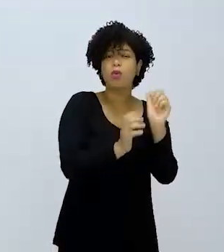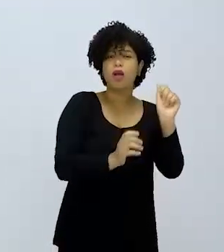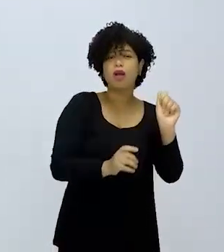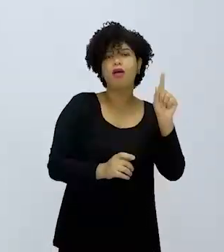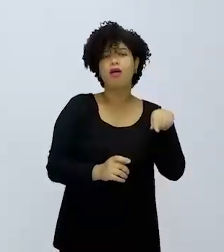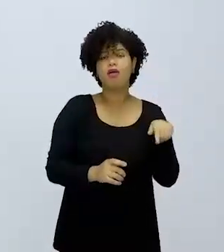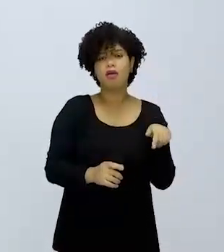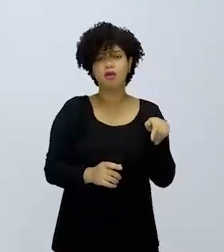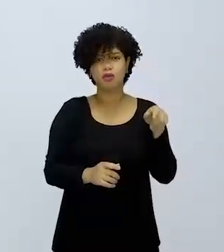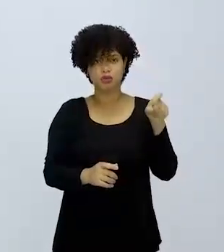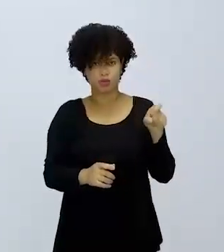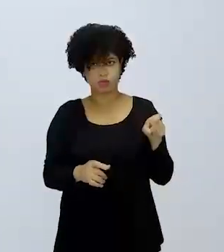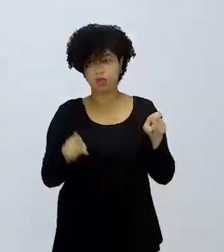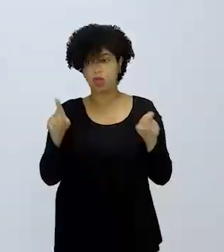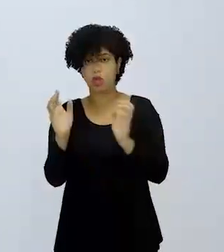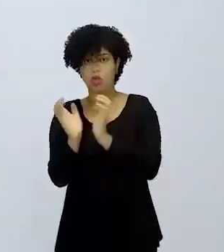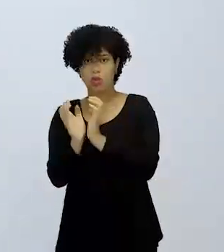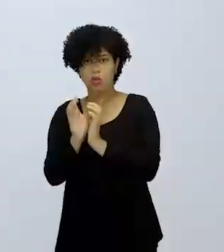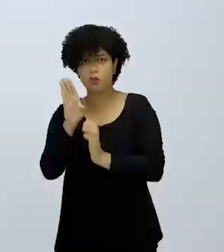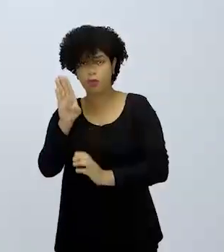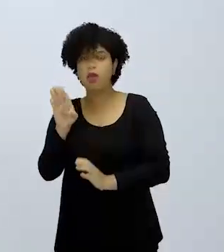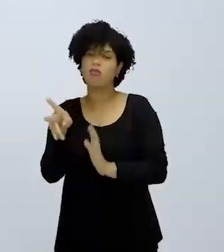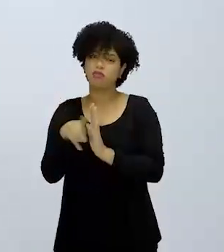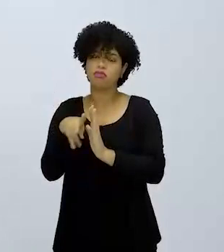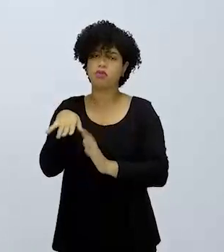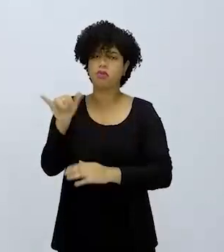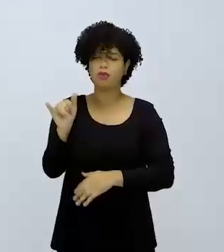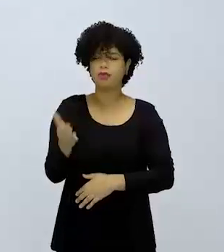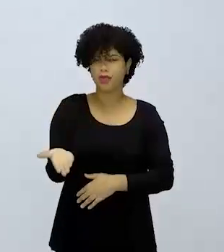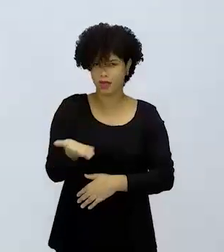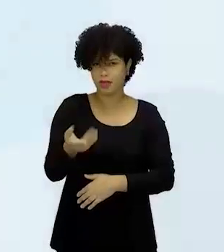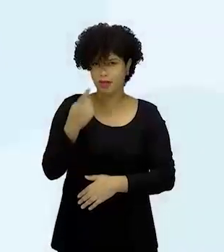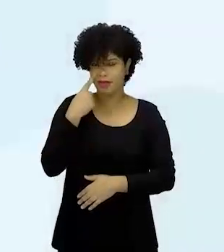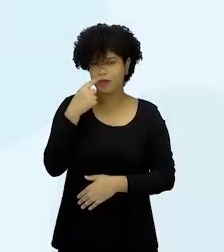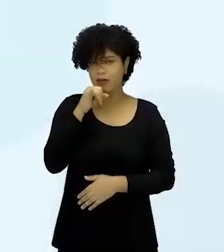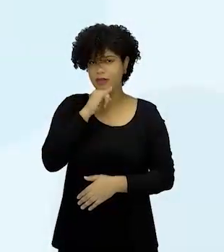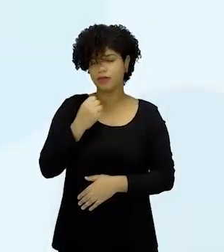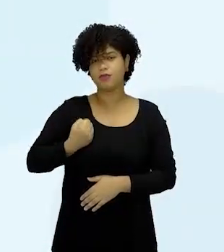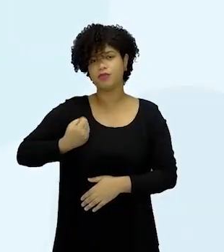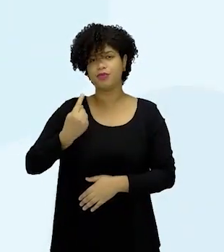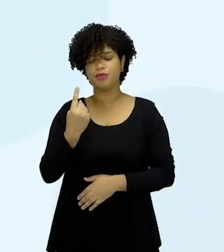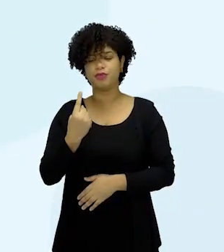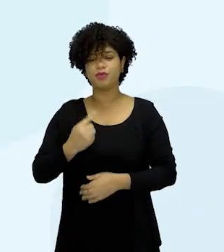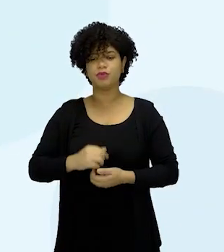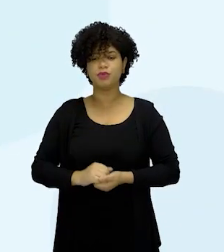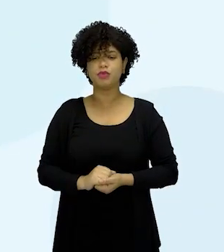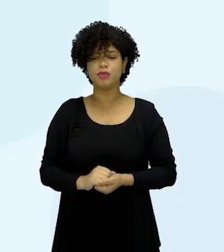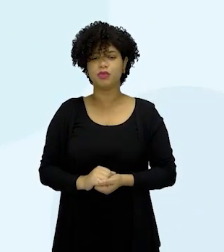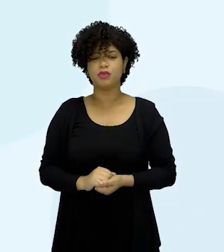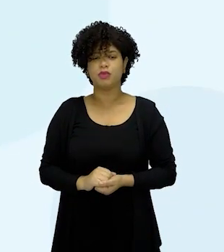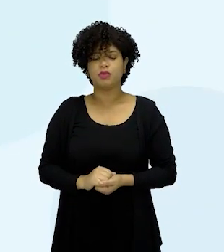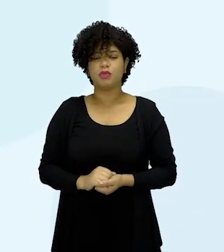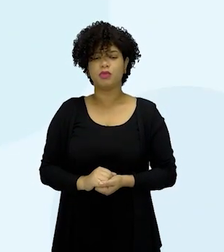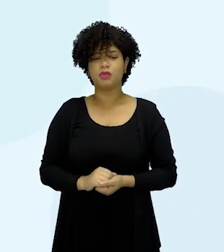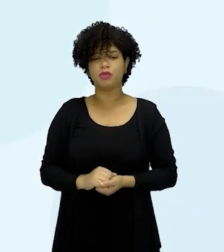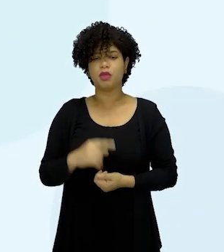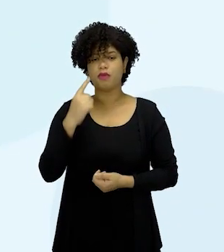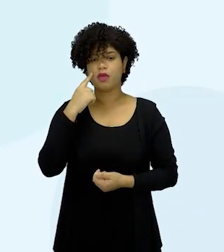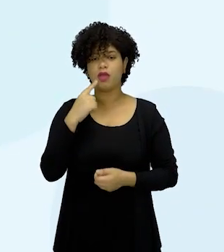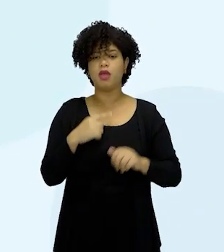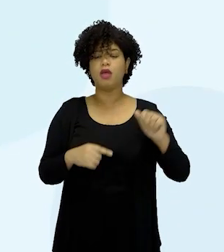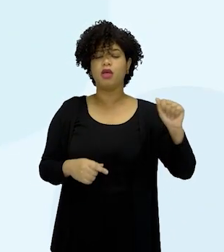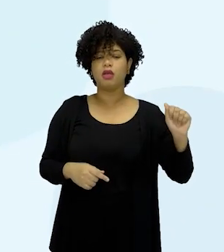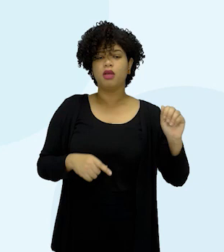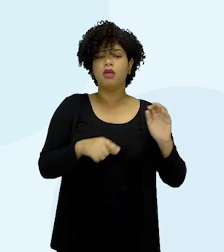nossa conta. Tudo bem? Vamos ver um exemplo para ficar mais visual? Então, vamos lá. Exemplo 1 na tela para vocês. Dados os conjuntos A,